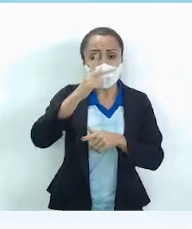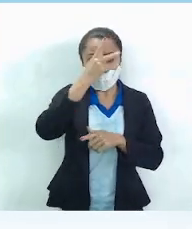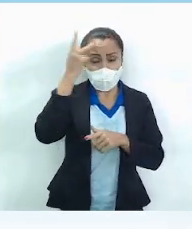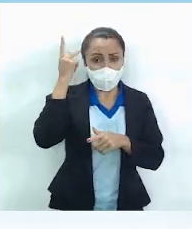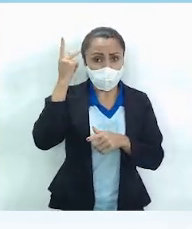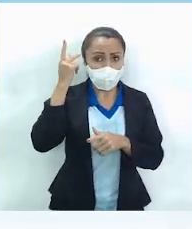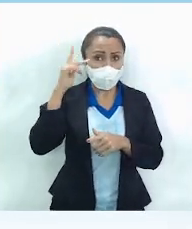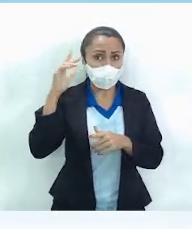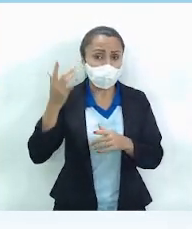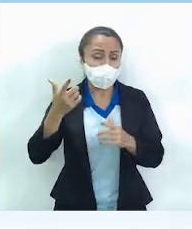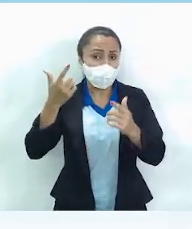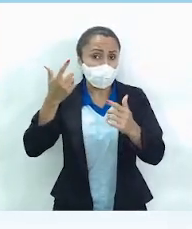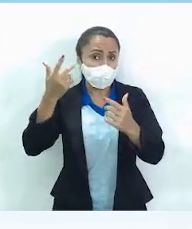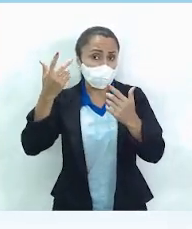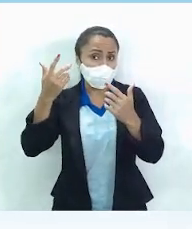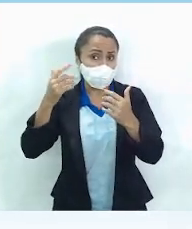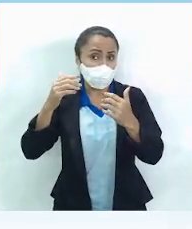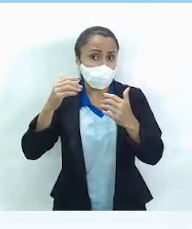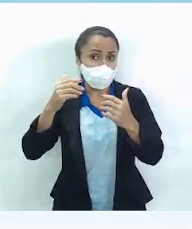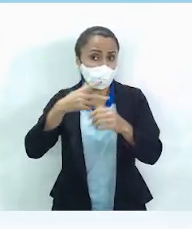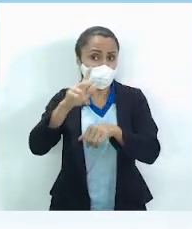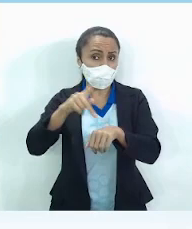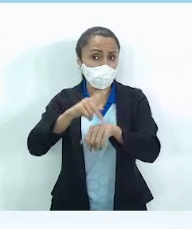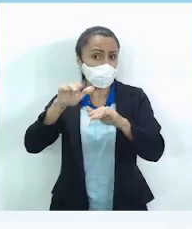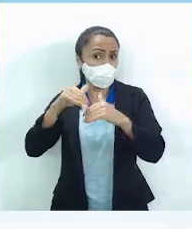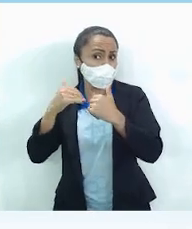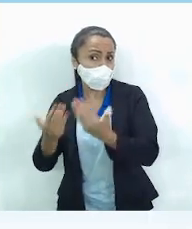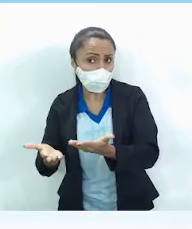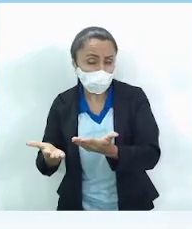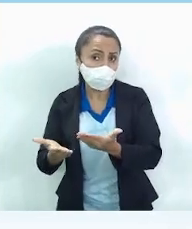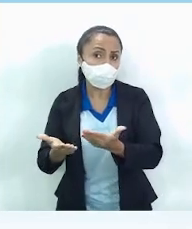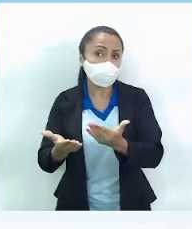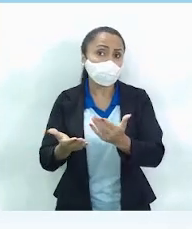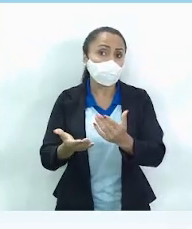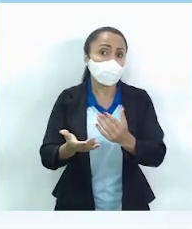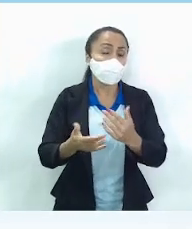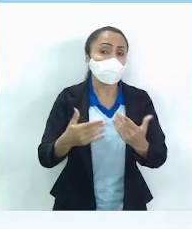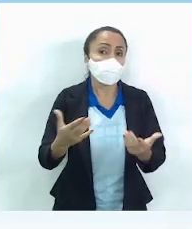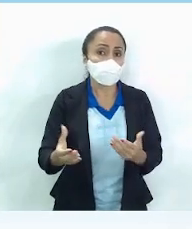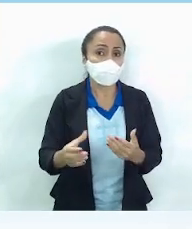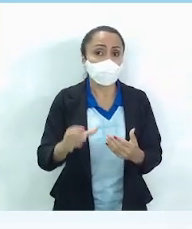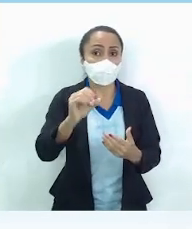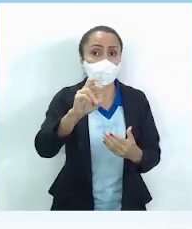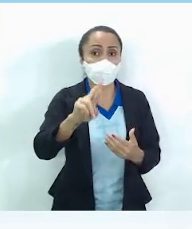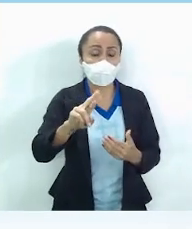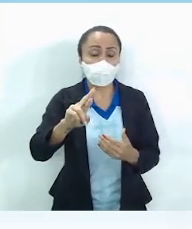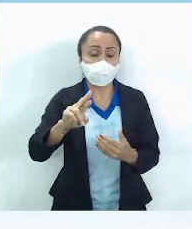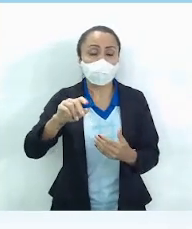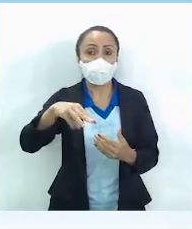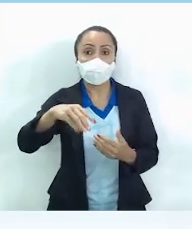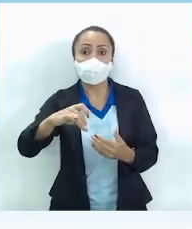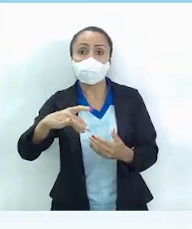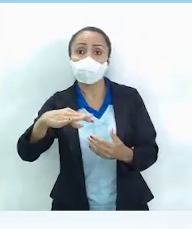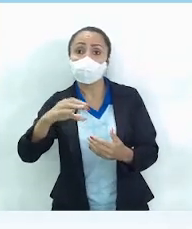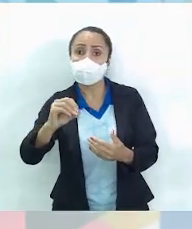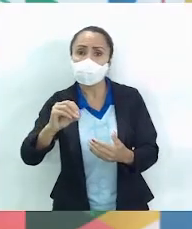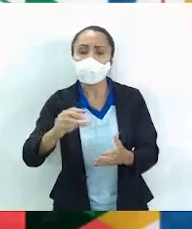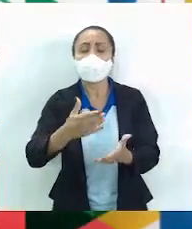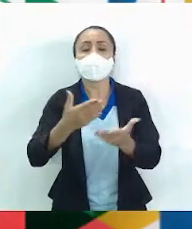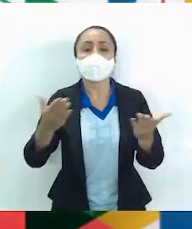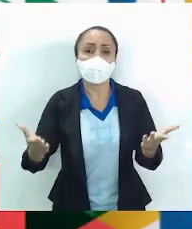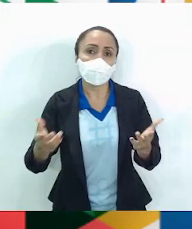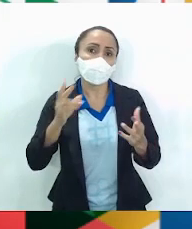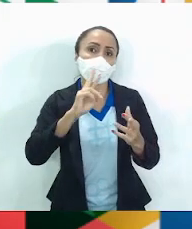origem islâmica, de origem do Oriente Médio, dessas regiões. Então, qual seria a